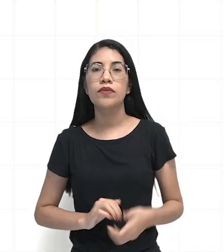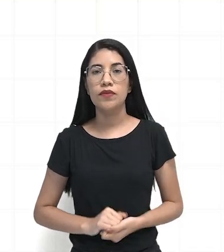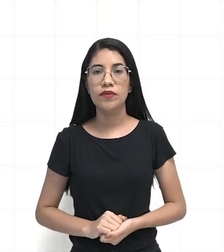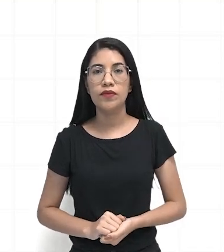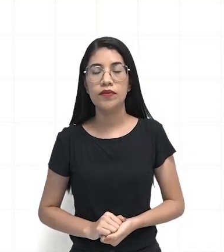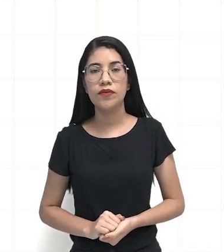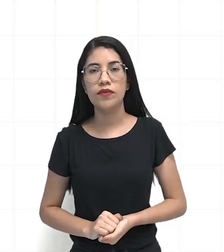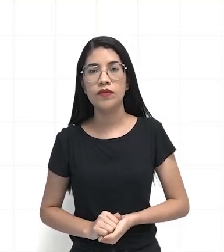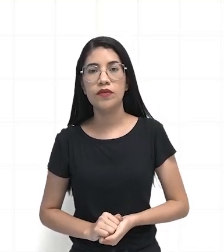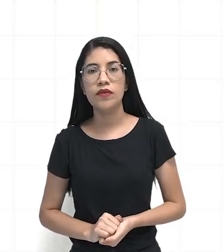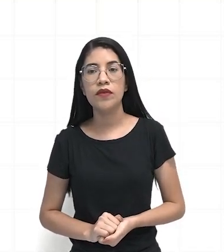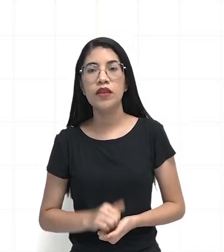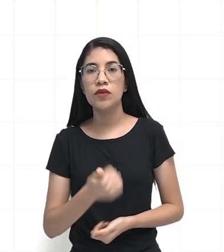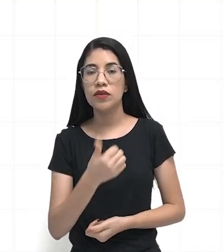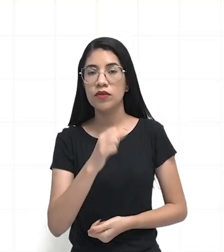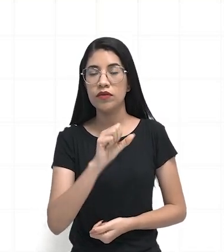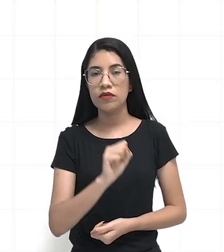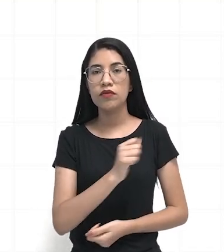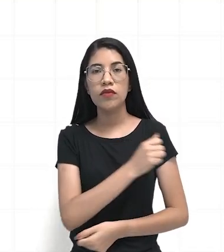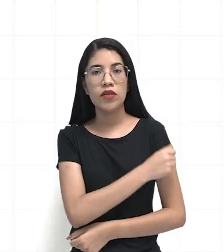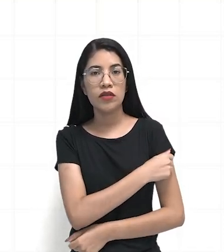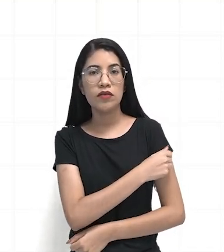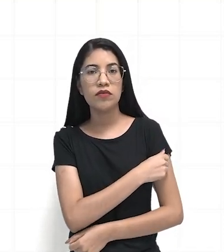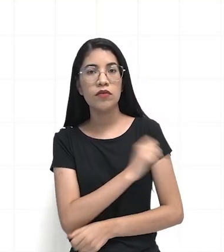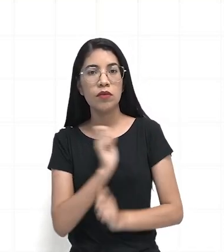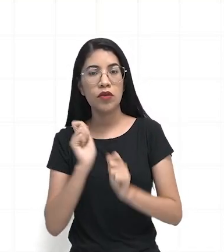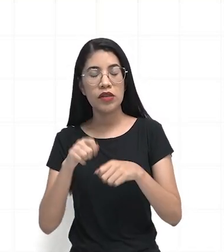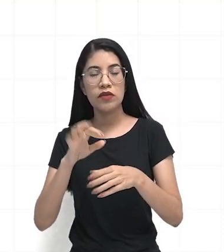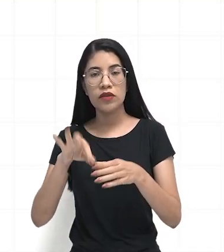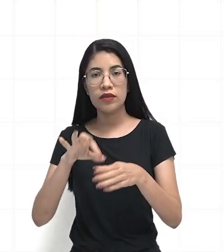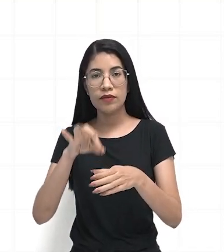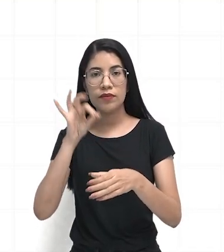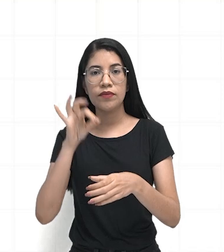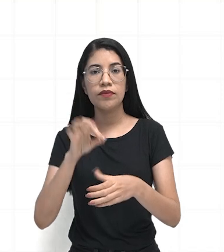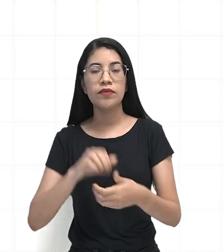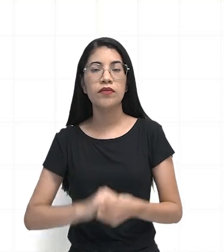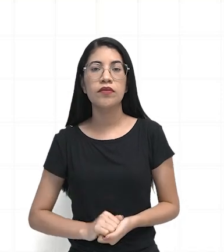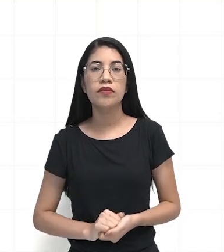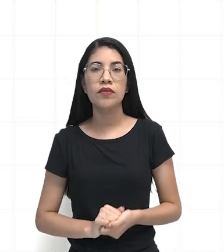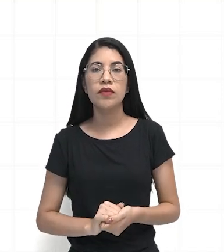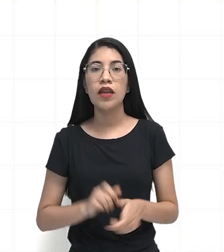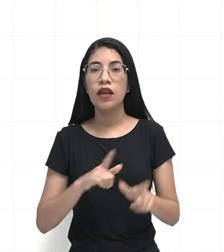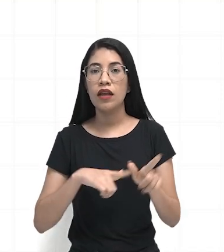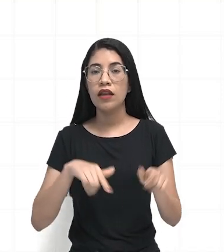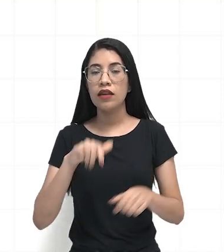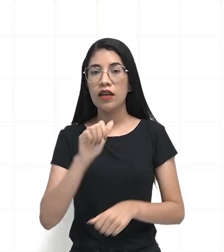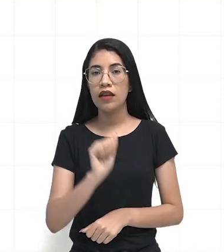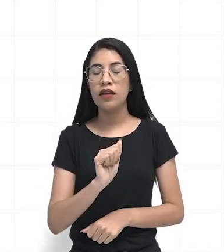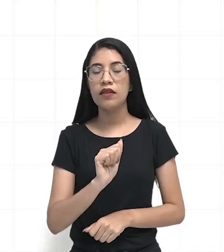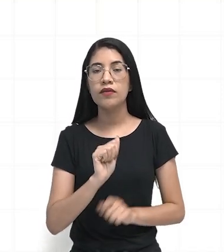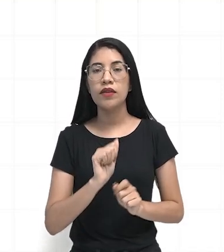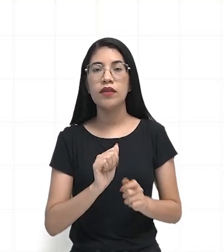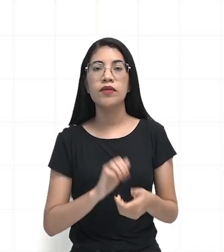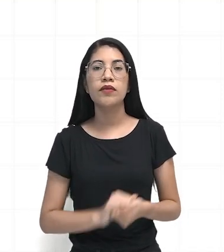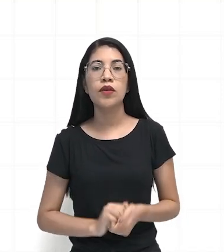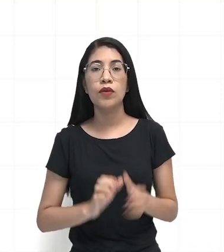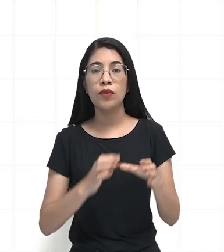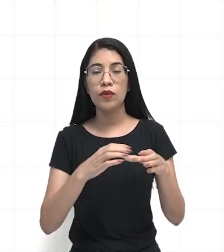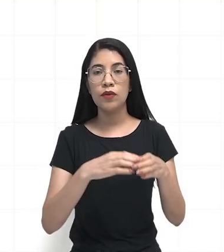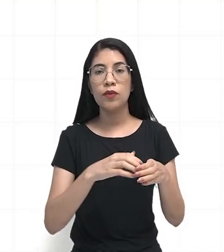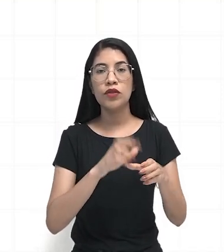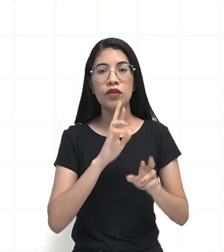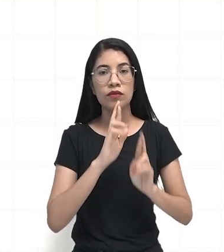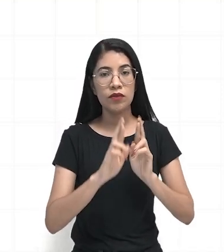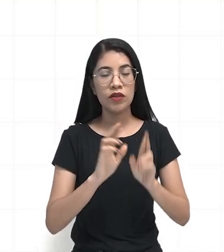possibilidades. 18 alunos. O evento da letra A, eu vou chamar de evento A, tá? O número